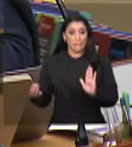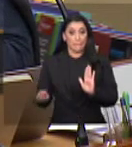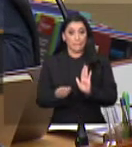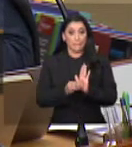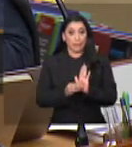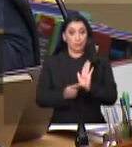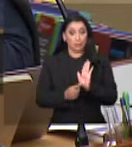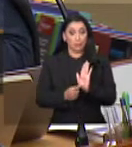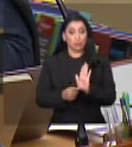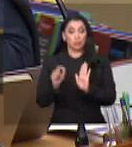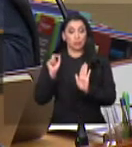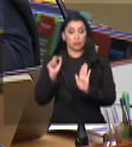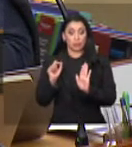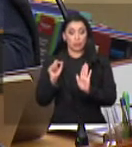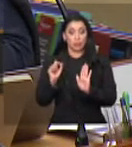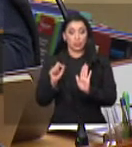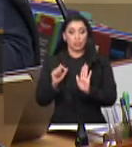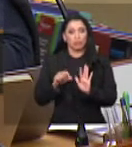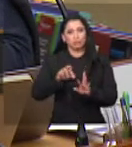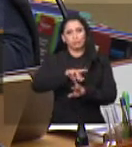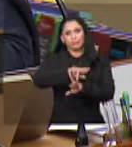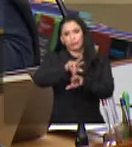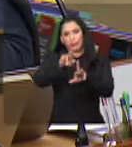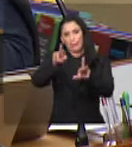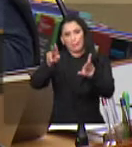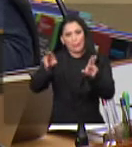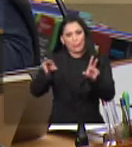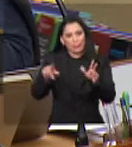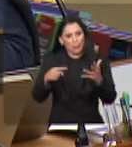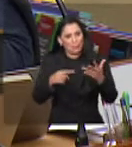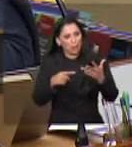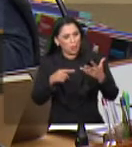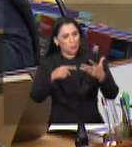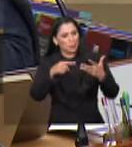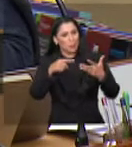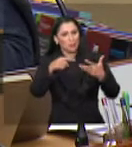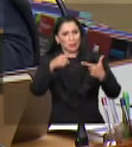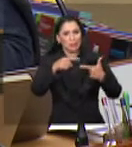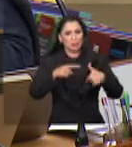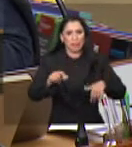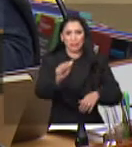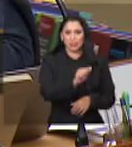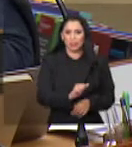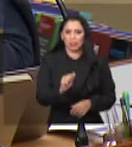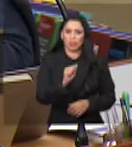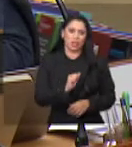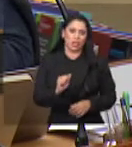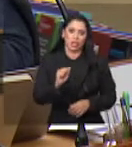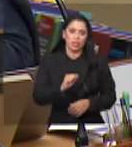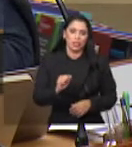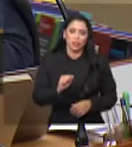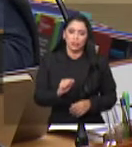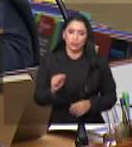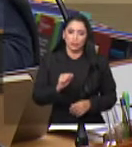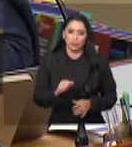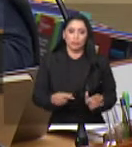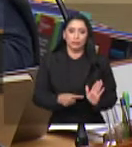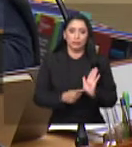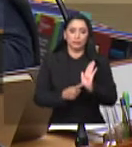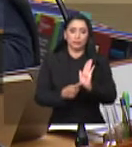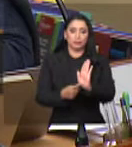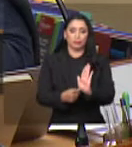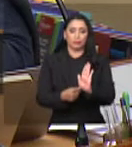assim dispõe a heterogeneidade da composição da autora conforme expressa